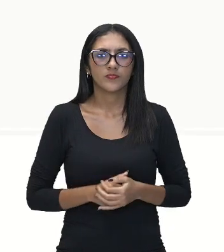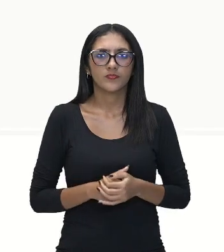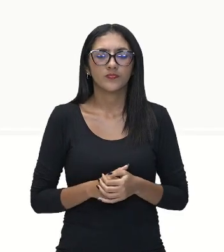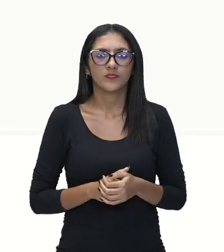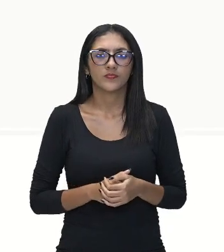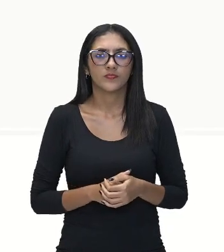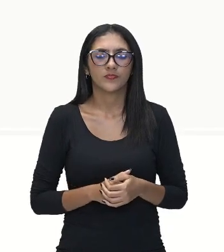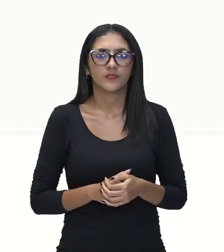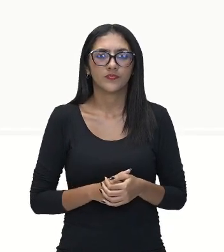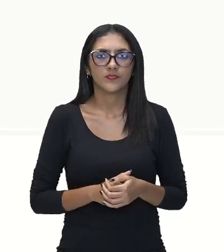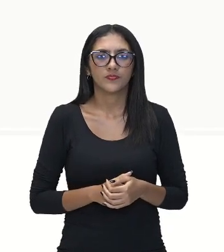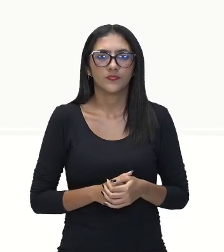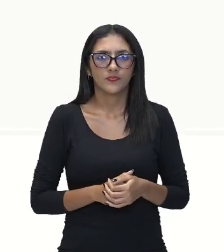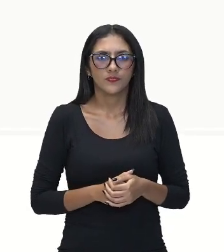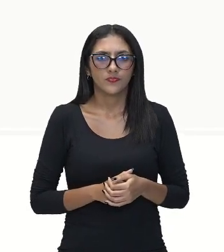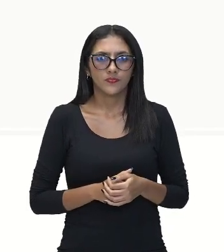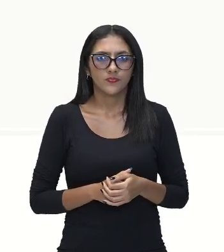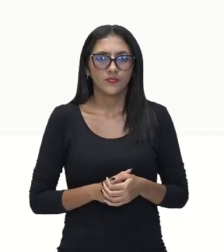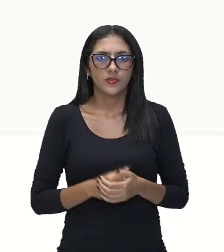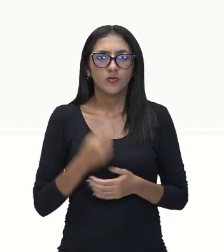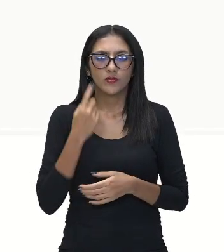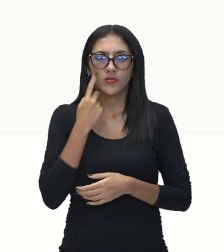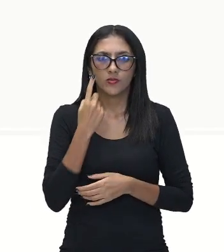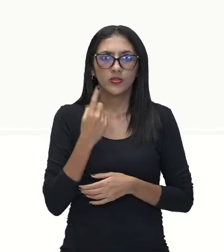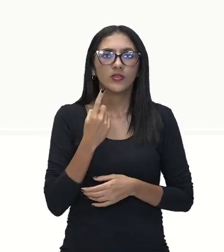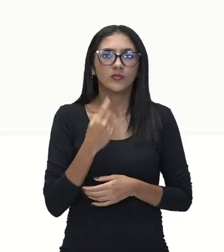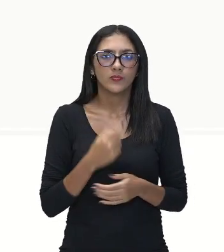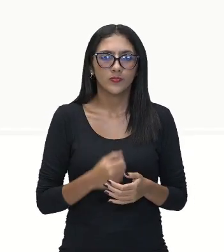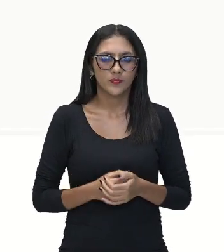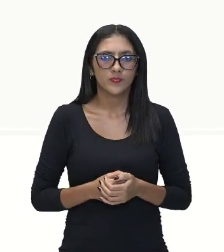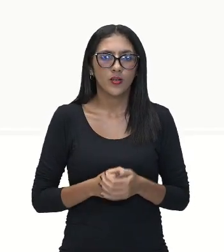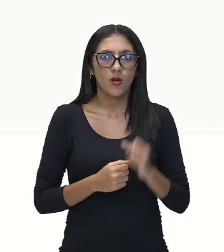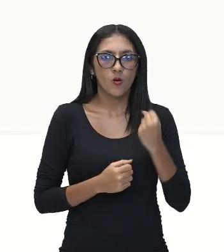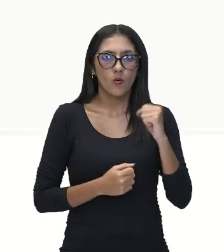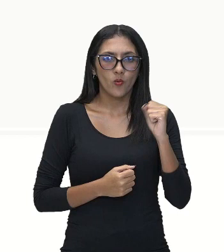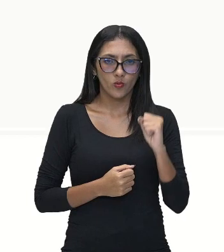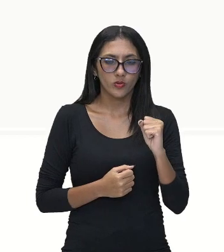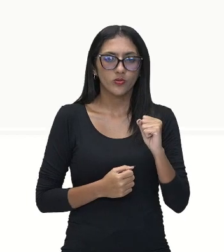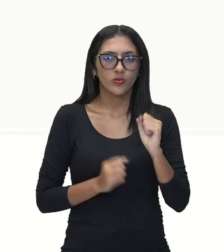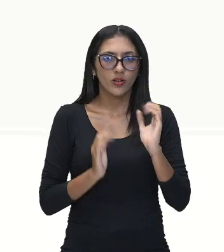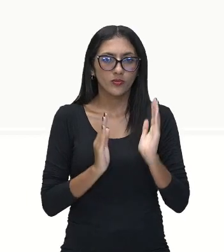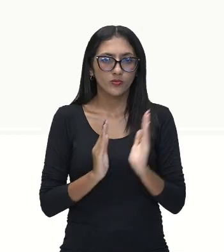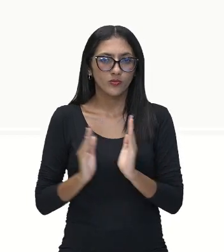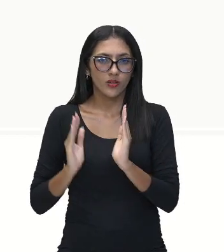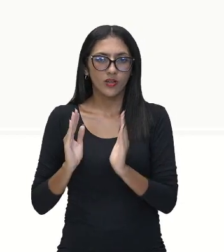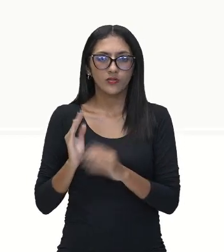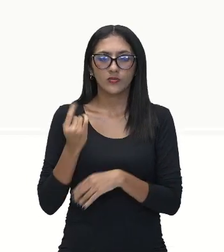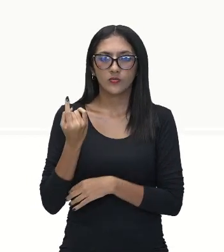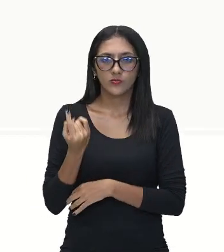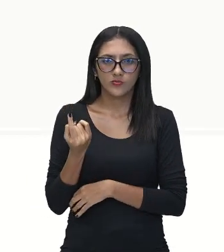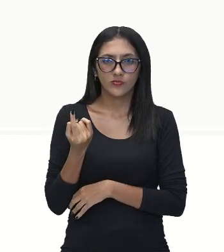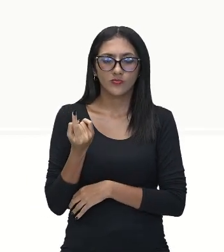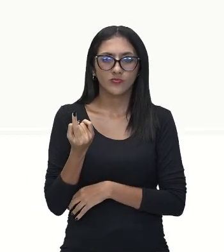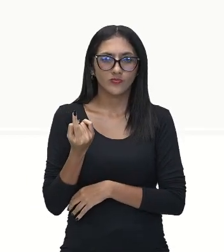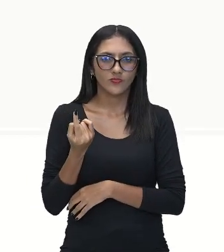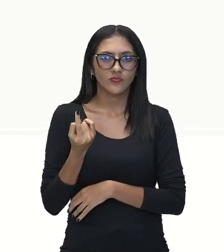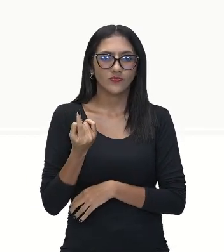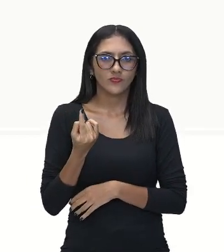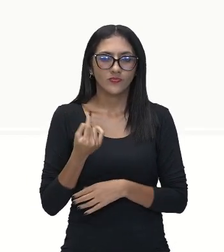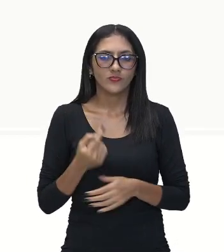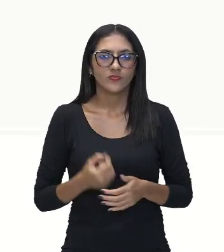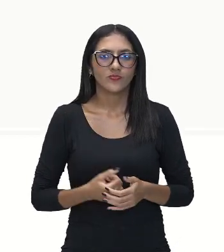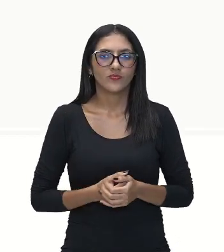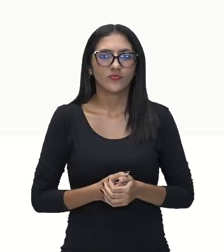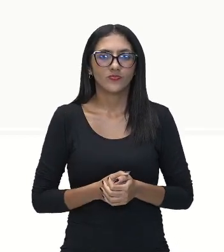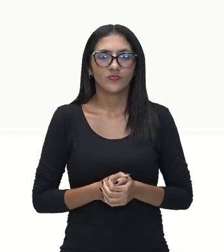está faltando aqui é oo e no outro lado da igualdade é um bom